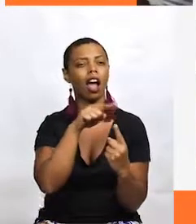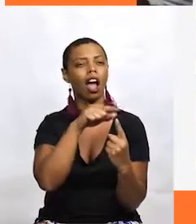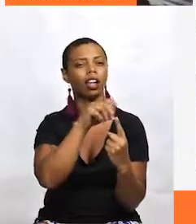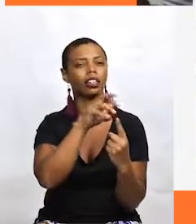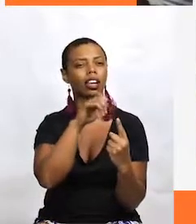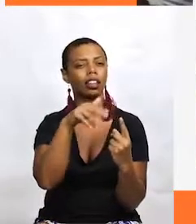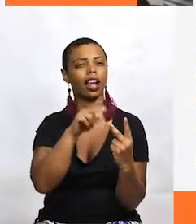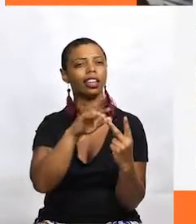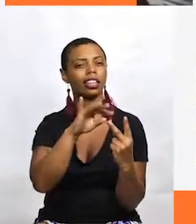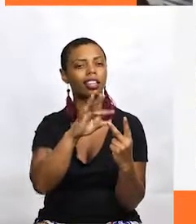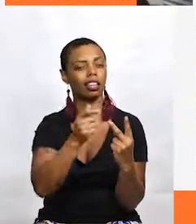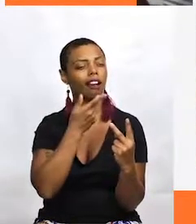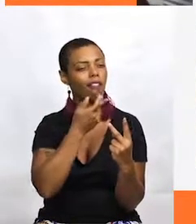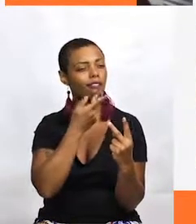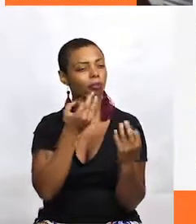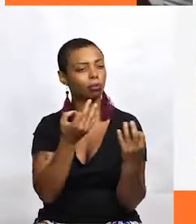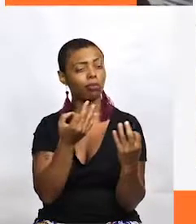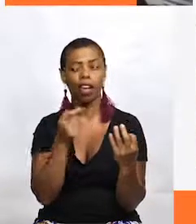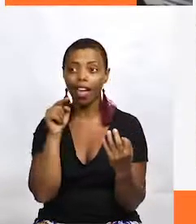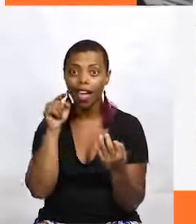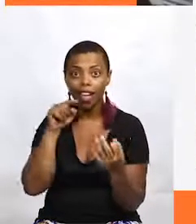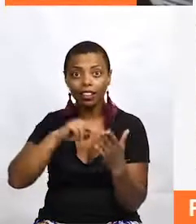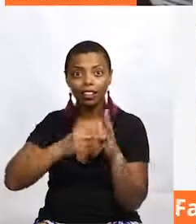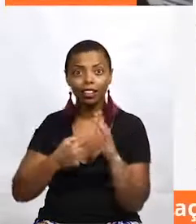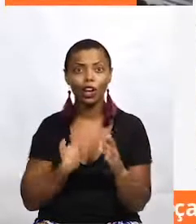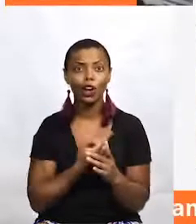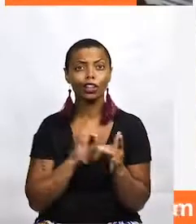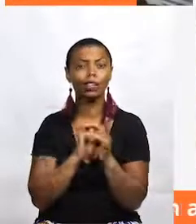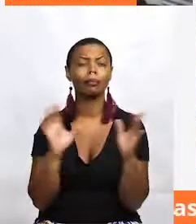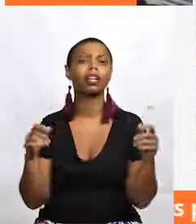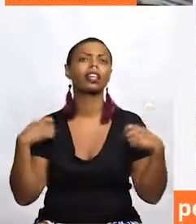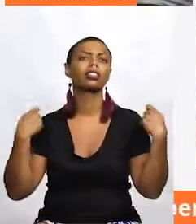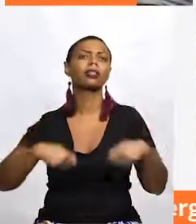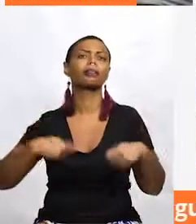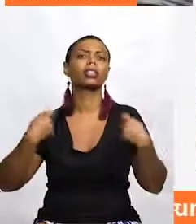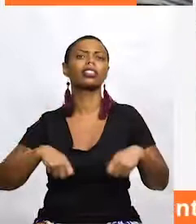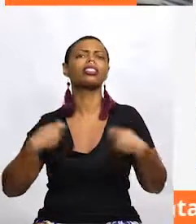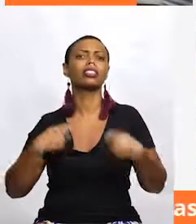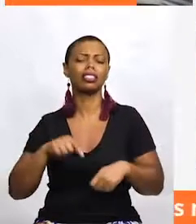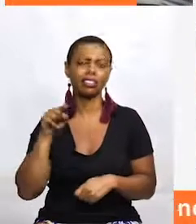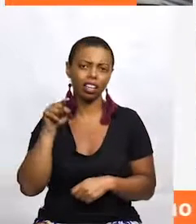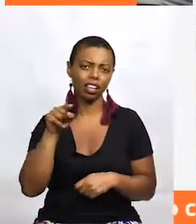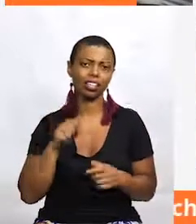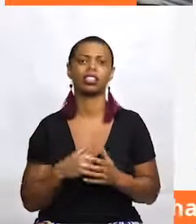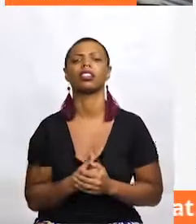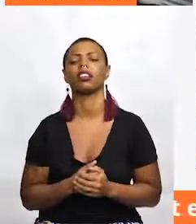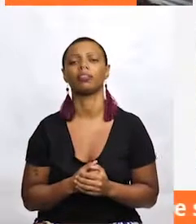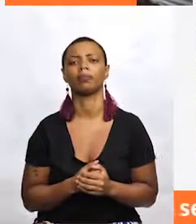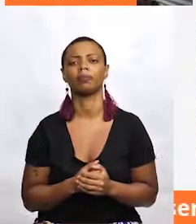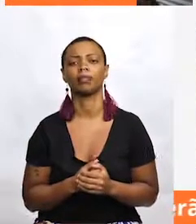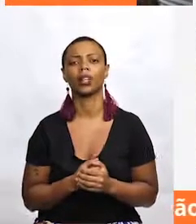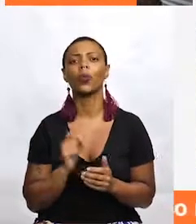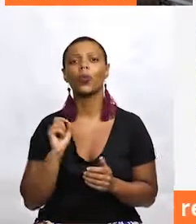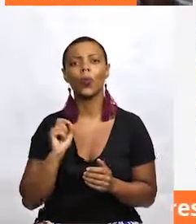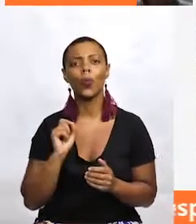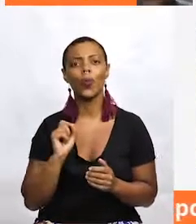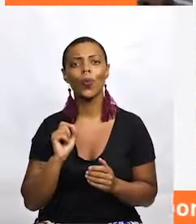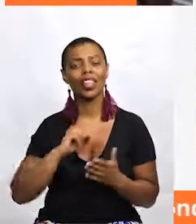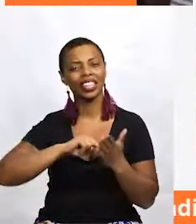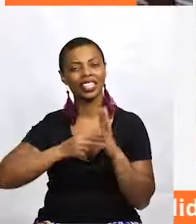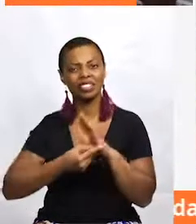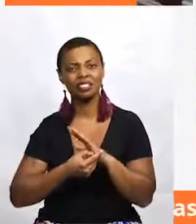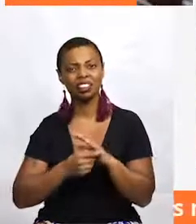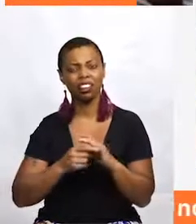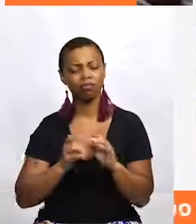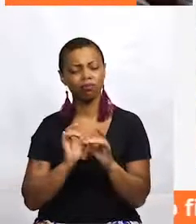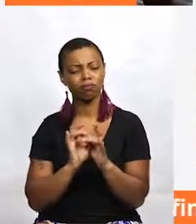liberdade que a gente precisa. É essa liberdade que a gente precisa. Né, de poder fazer